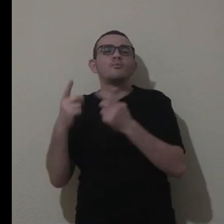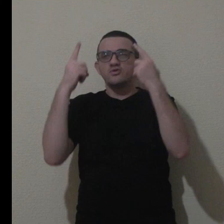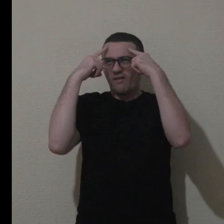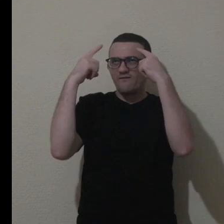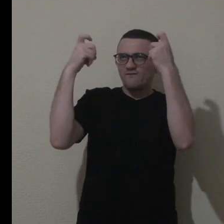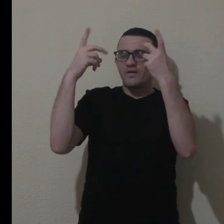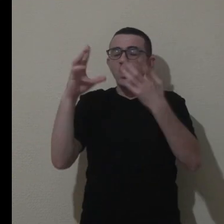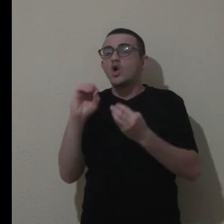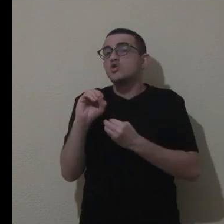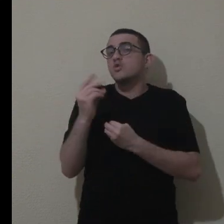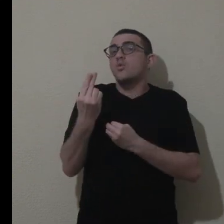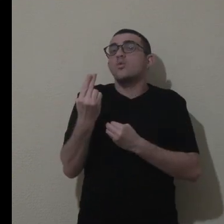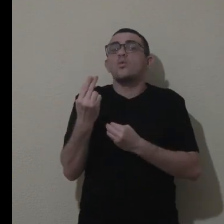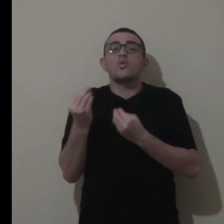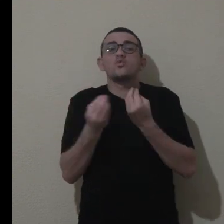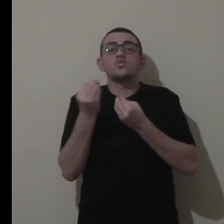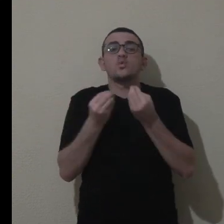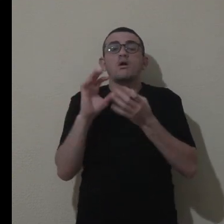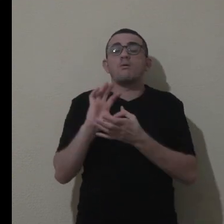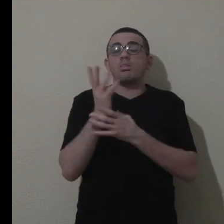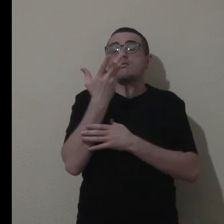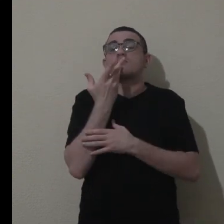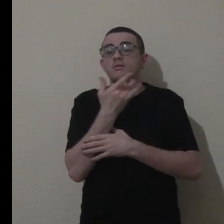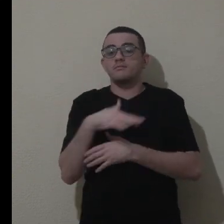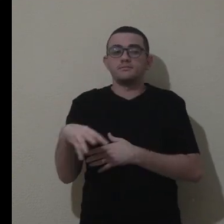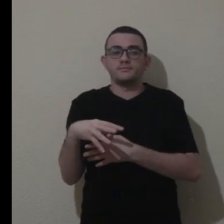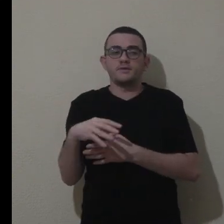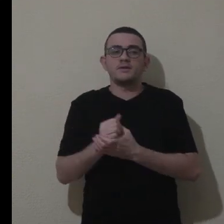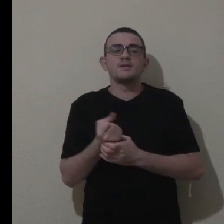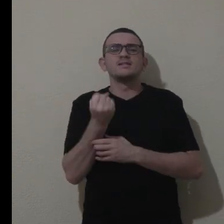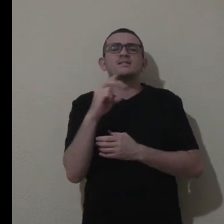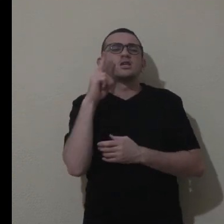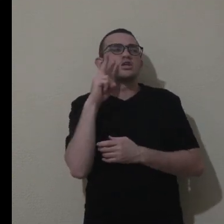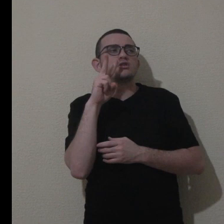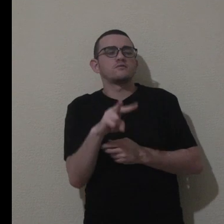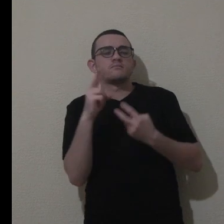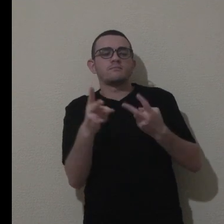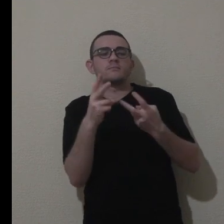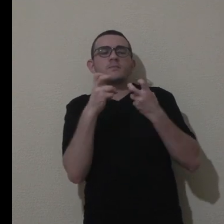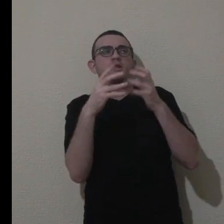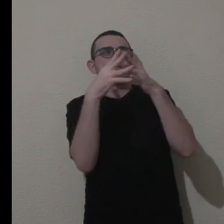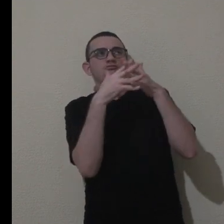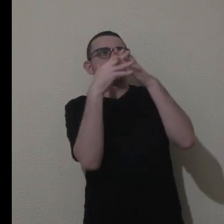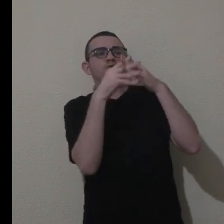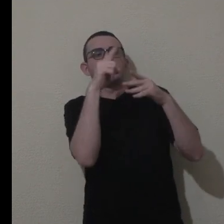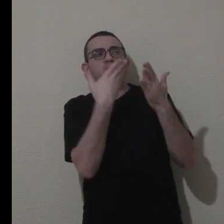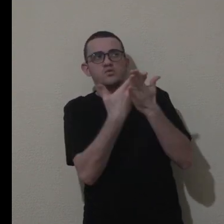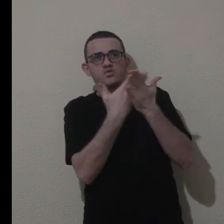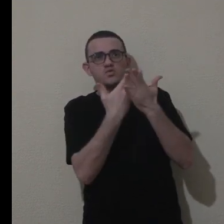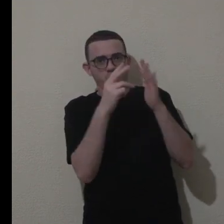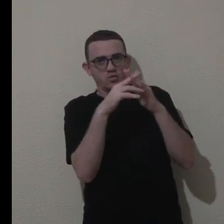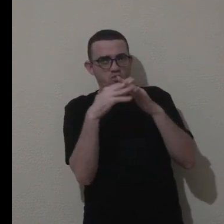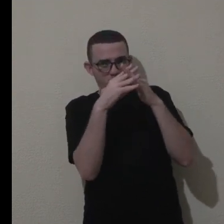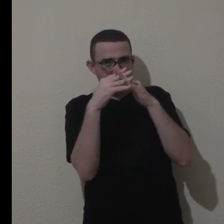de violências ou de eventos adversos na infância. Se a gente for ver nos Estados Unidos, esse é um estudo